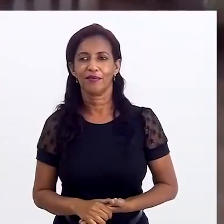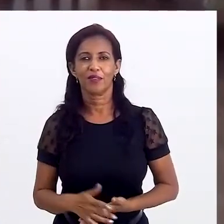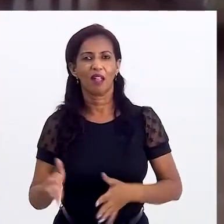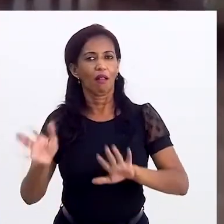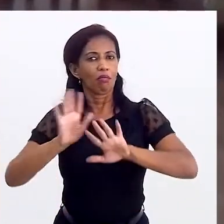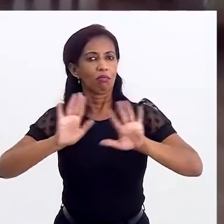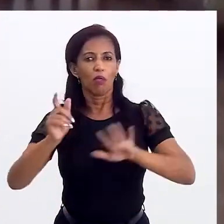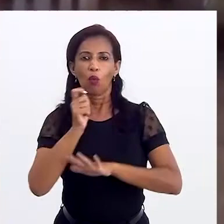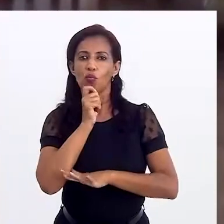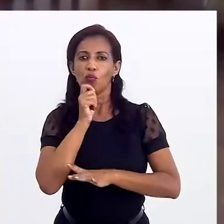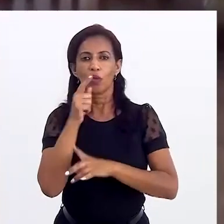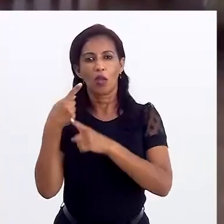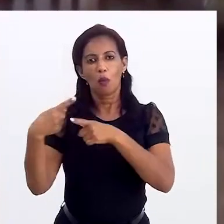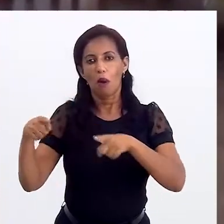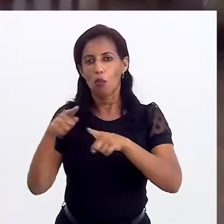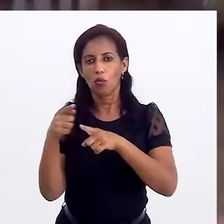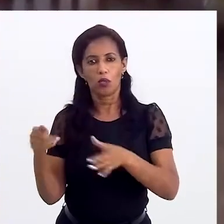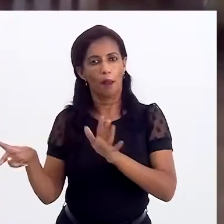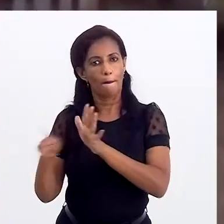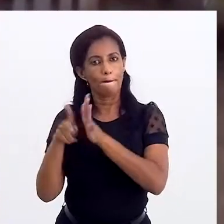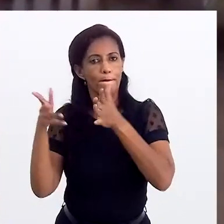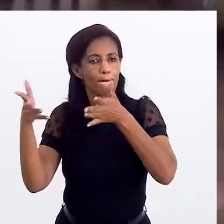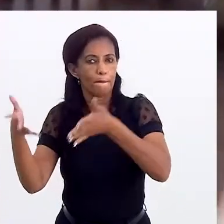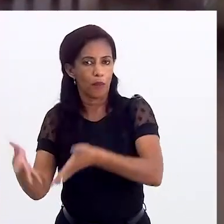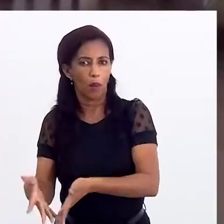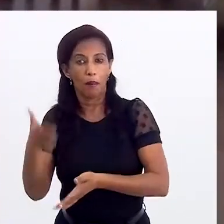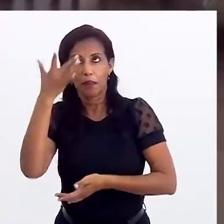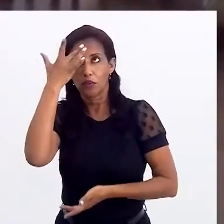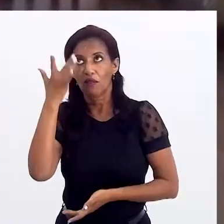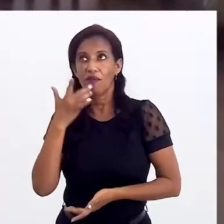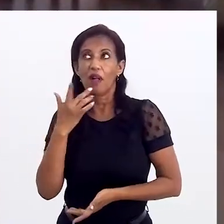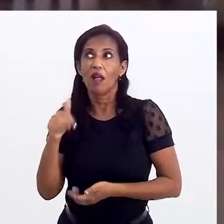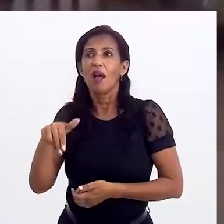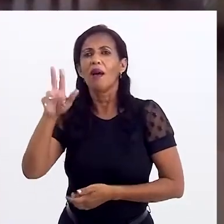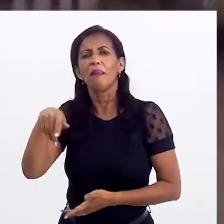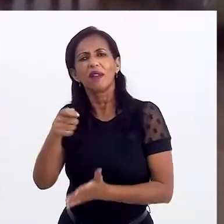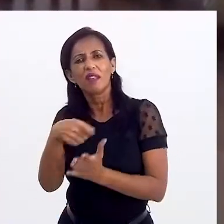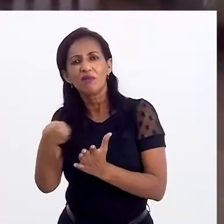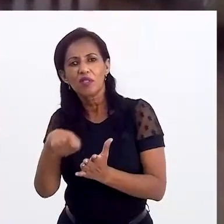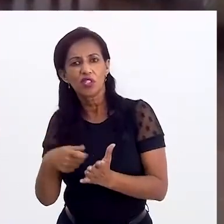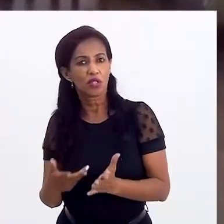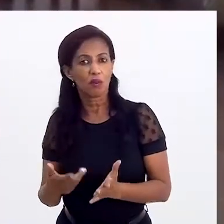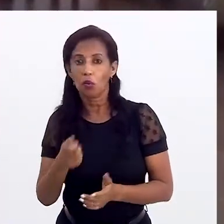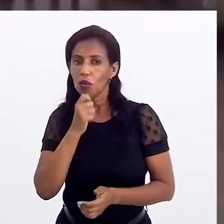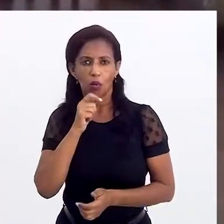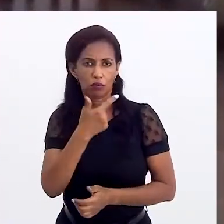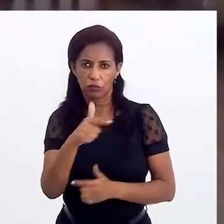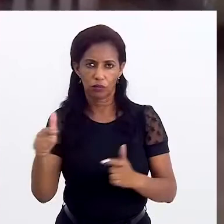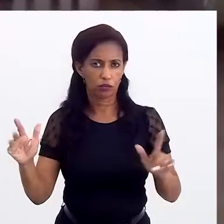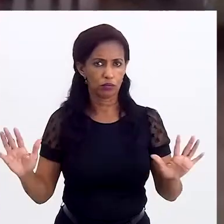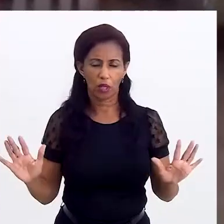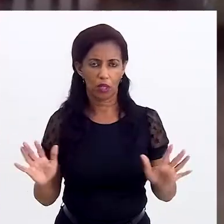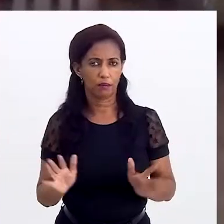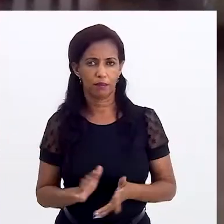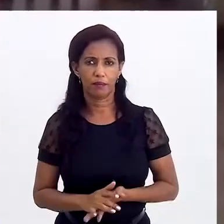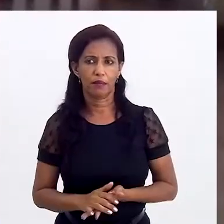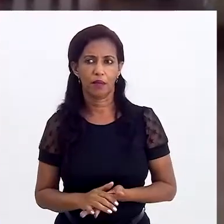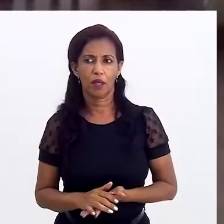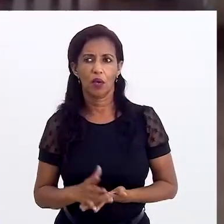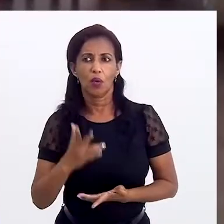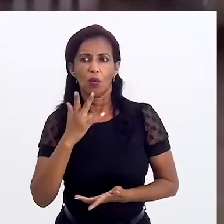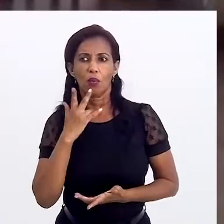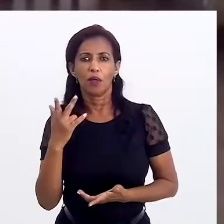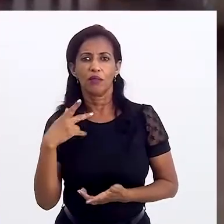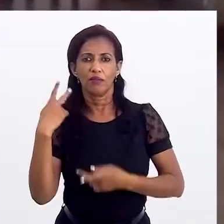Não existe uma musa específica, as pessoas sempre querem saber para quem que você fez, etc. E tal. Não existe uma música, é uma música que